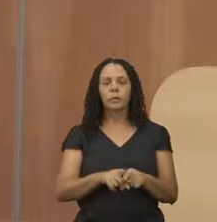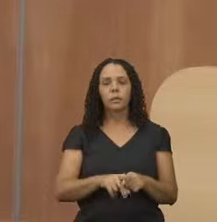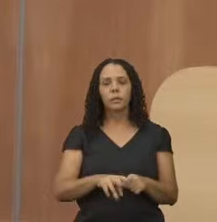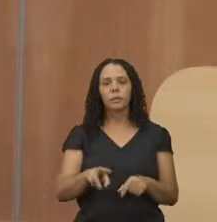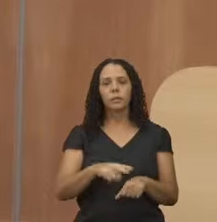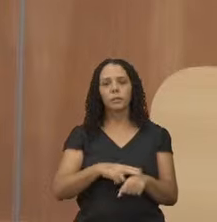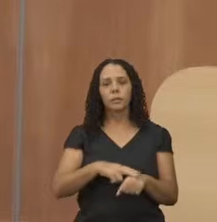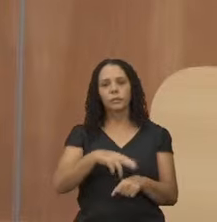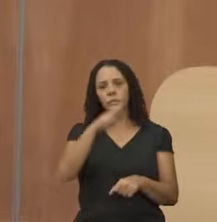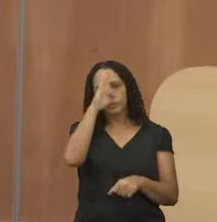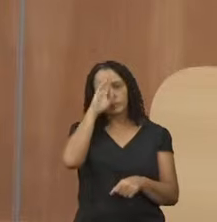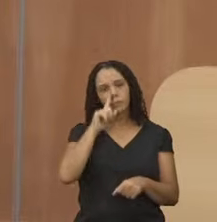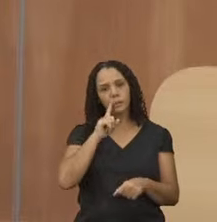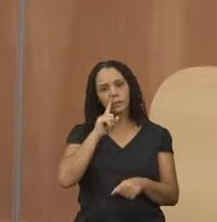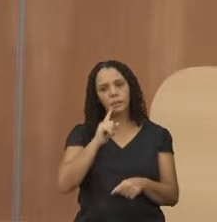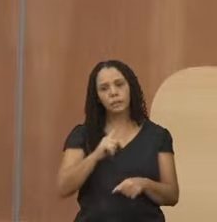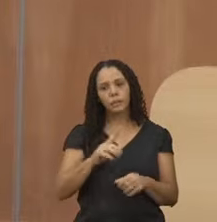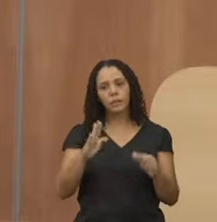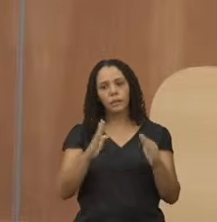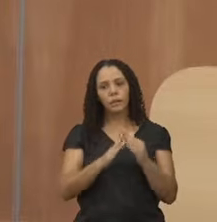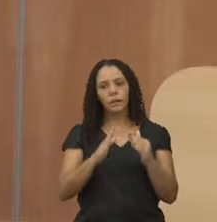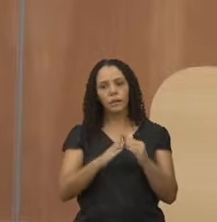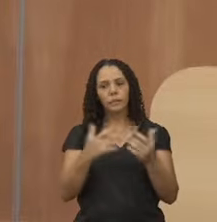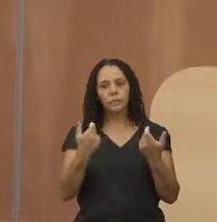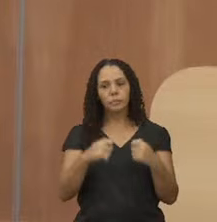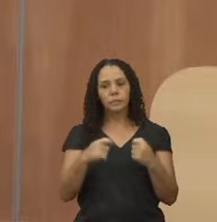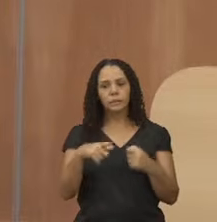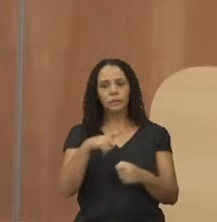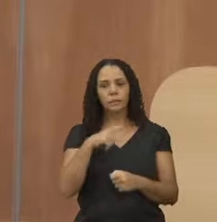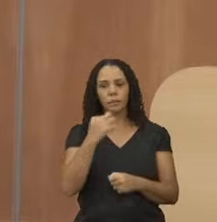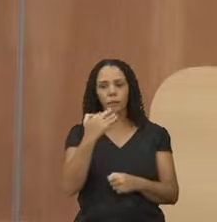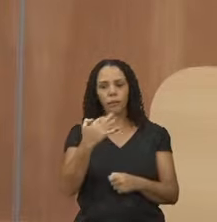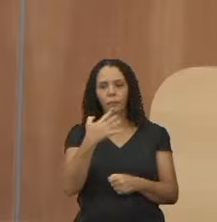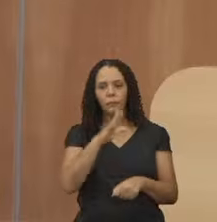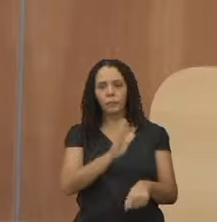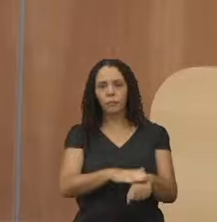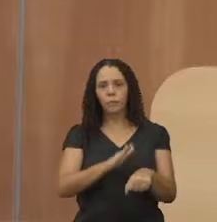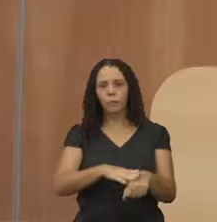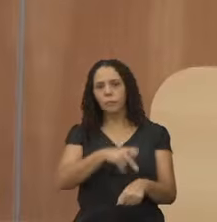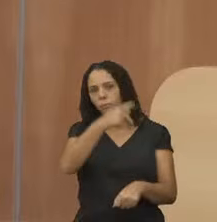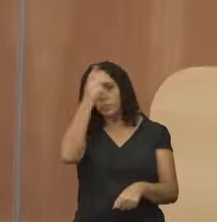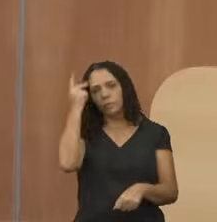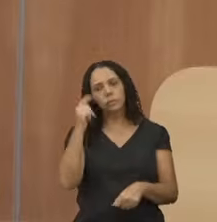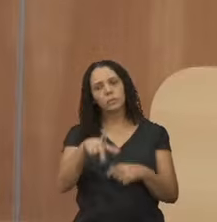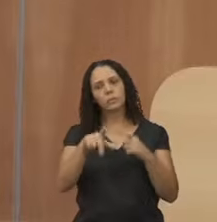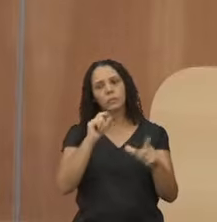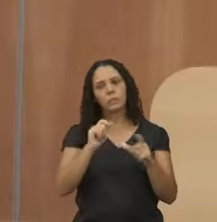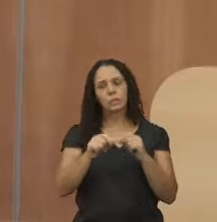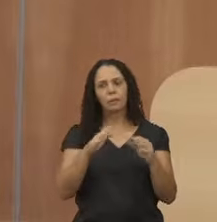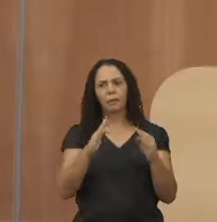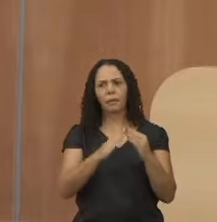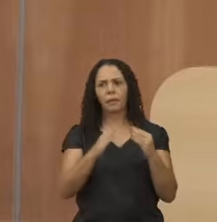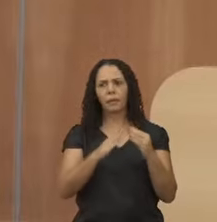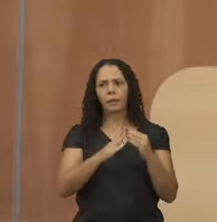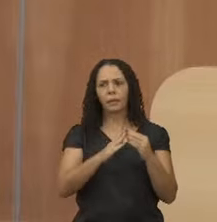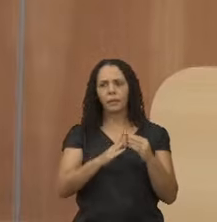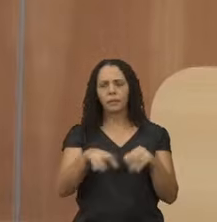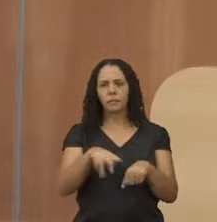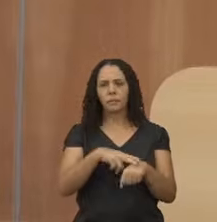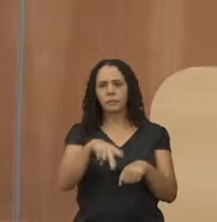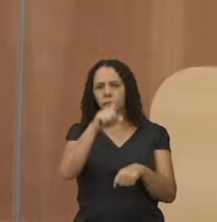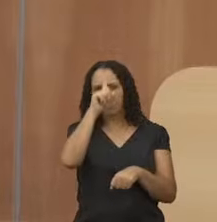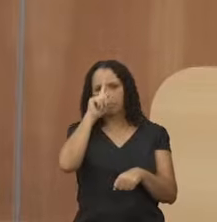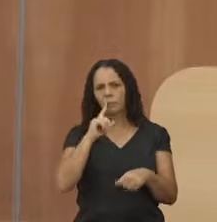amarelo, aonde a casa tem que ser da cor que as pessoas quiserem. Casa verde e amarela, você vai ter uma casa de verde e amarelo, já vem